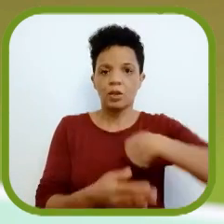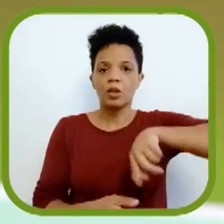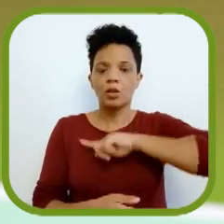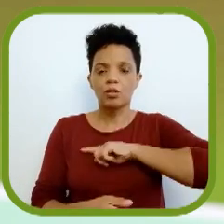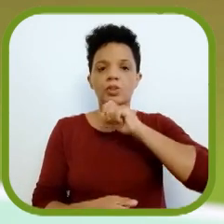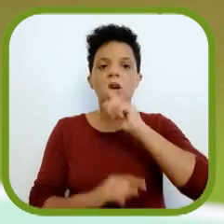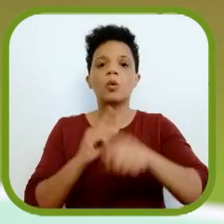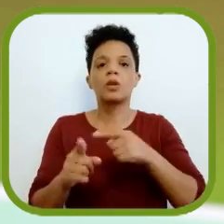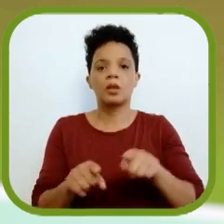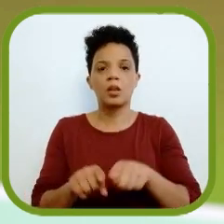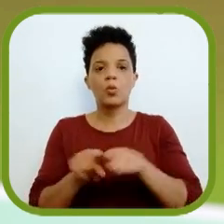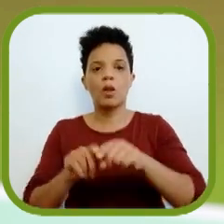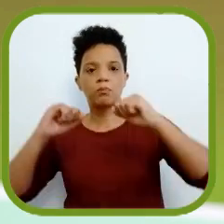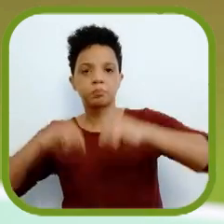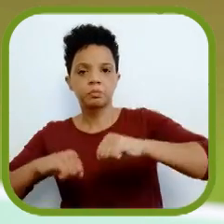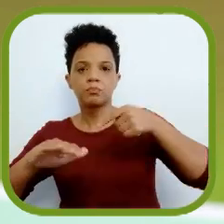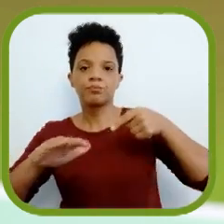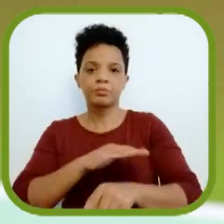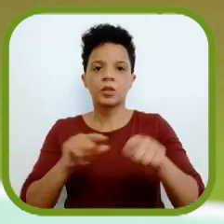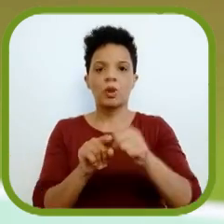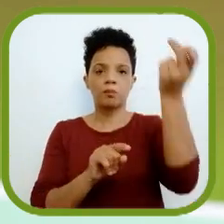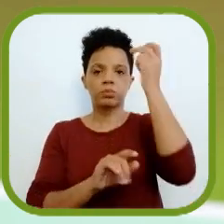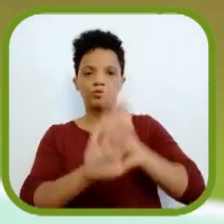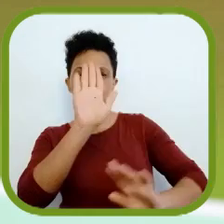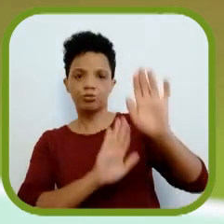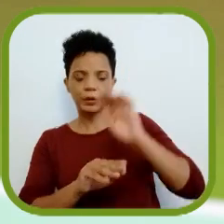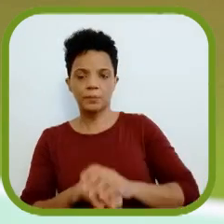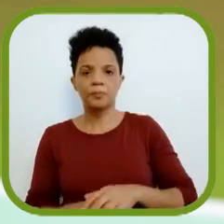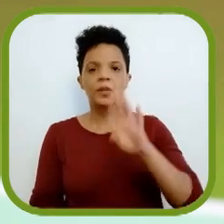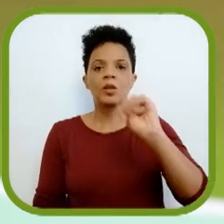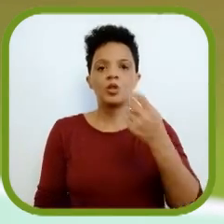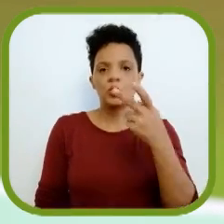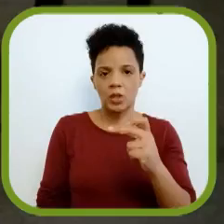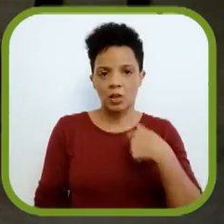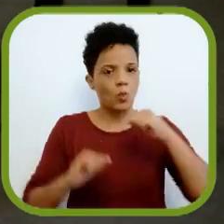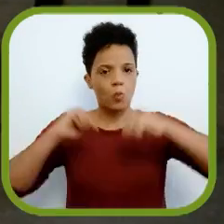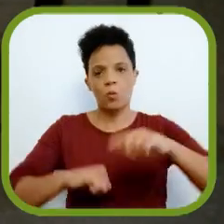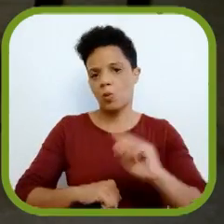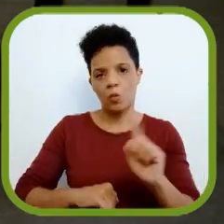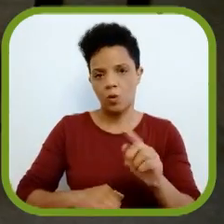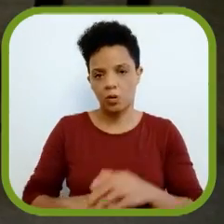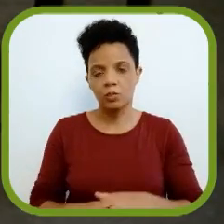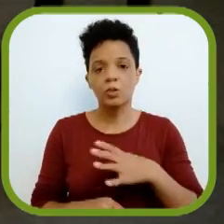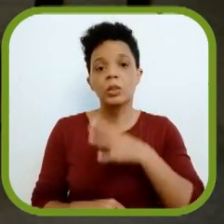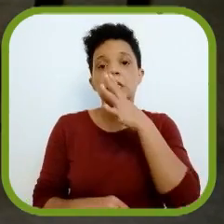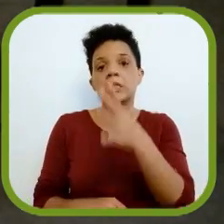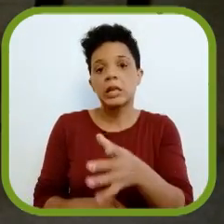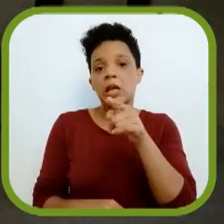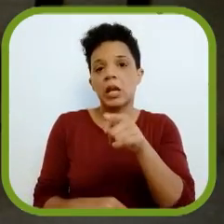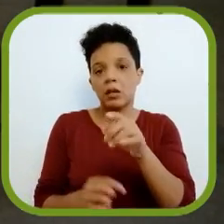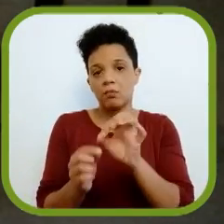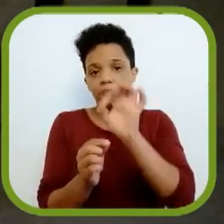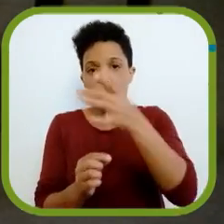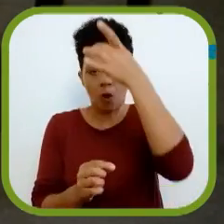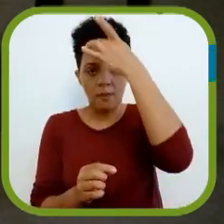estamos no fundo a corroborar e a aprofundar eventualmente o estigma. Susana, eu não concordo, não estou a dar, porque